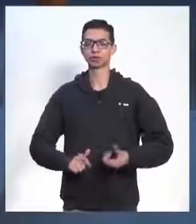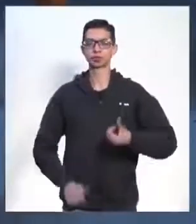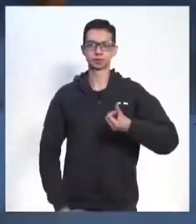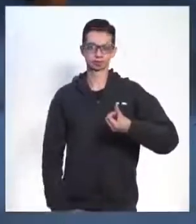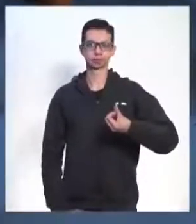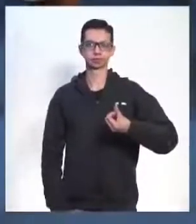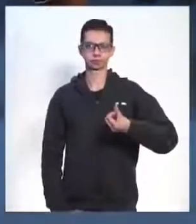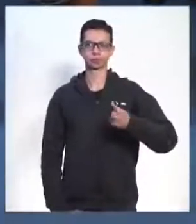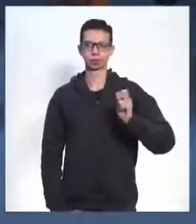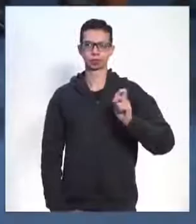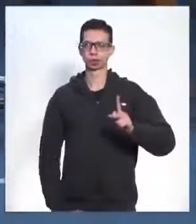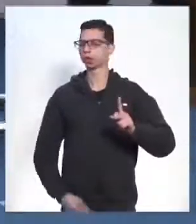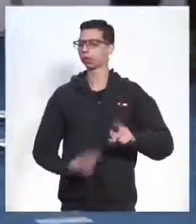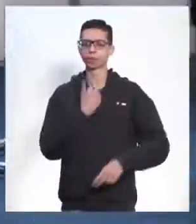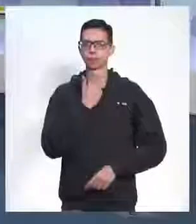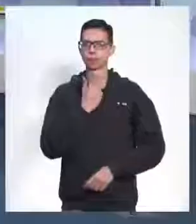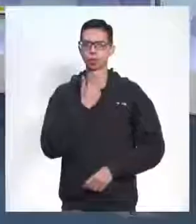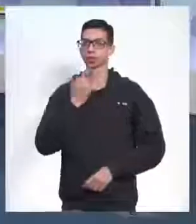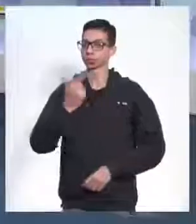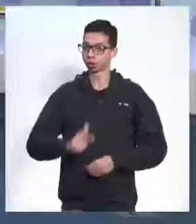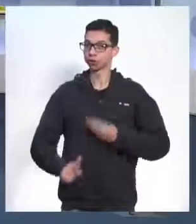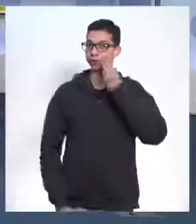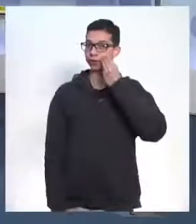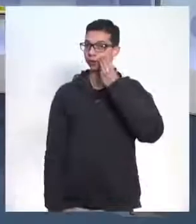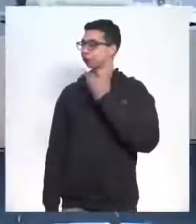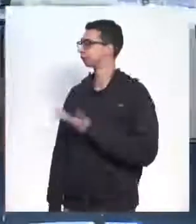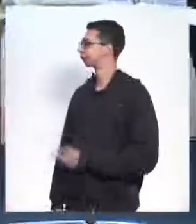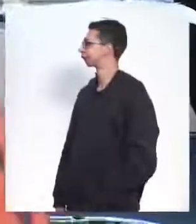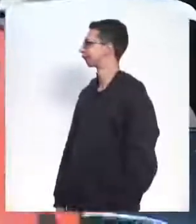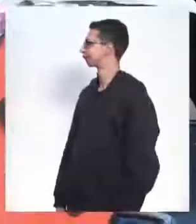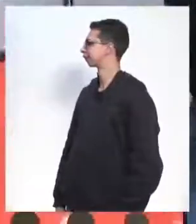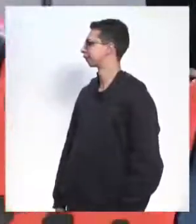tá? Não pode sair. Então, eu vou pegar outro valor.